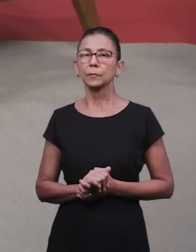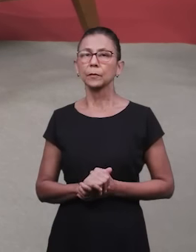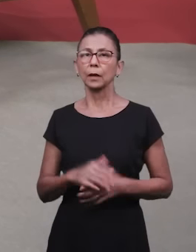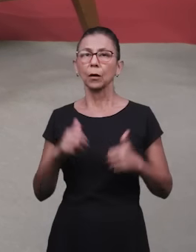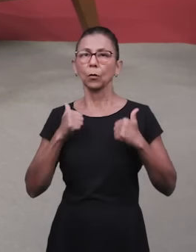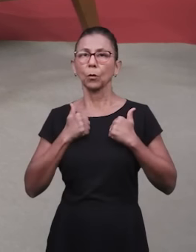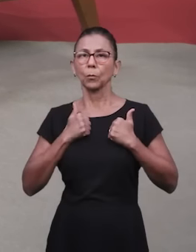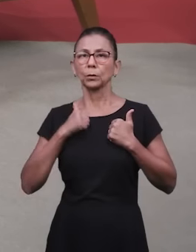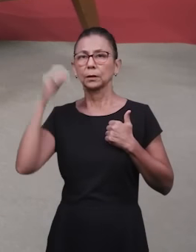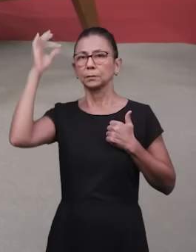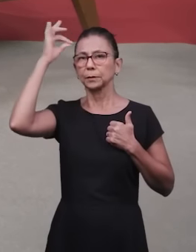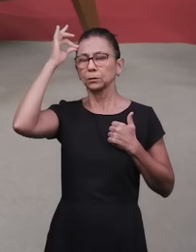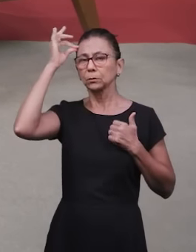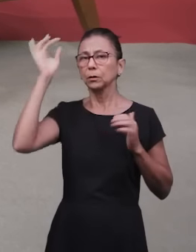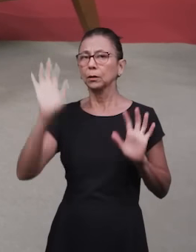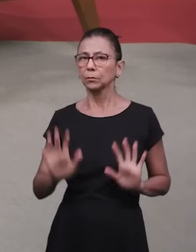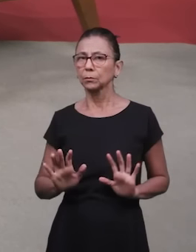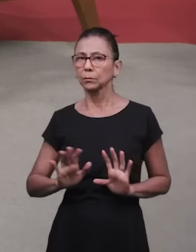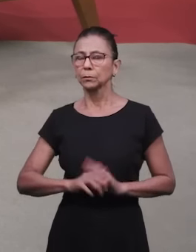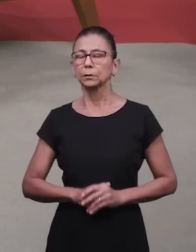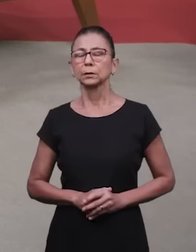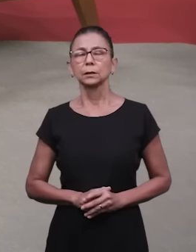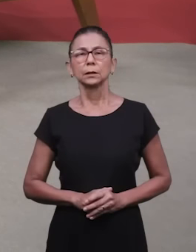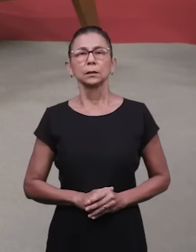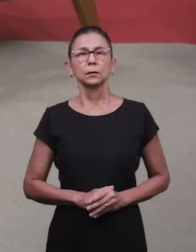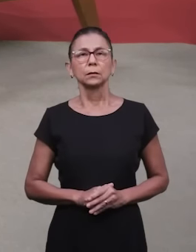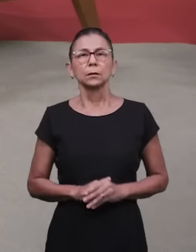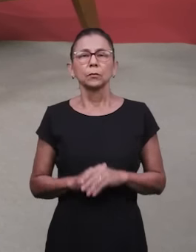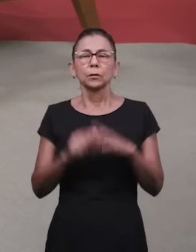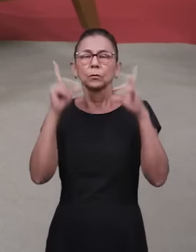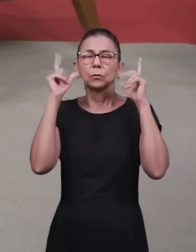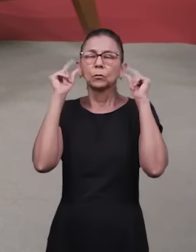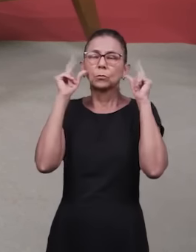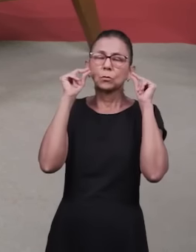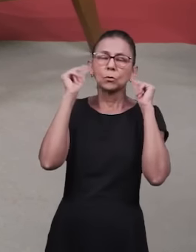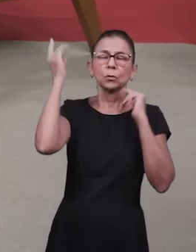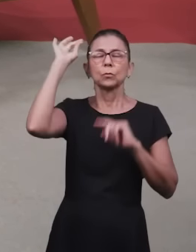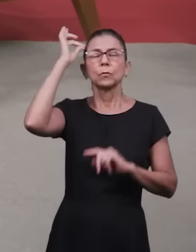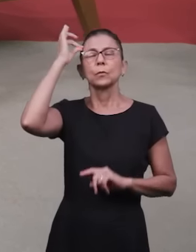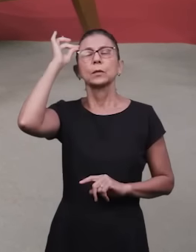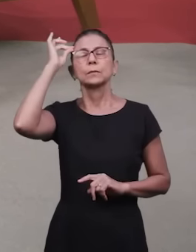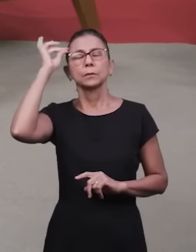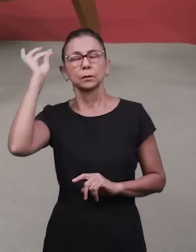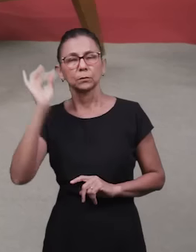pessoas despertem desse sono. É isso mesmo? Claro, a parábola das 10 virgens. Então,